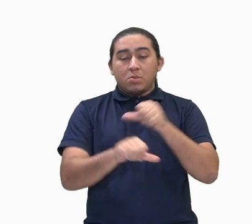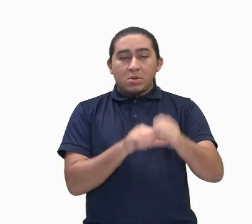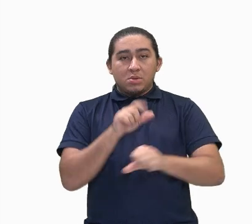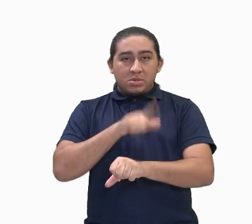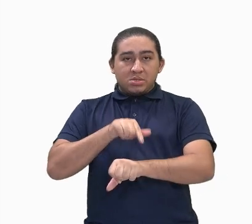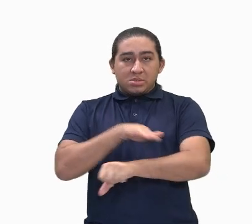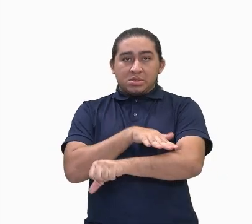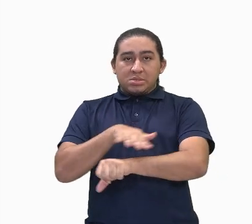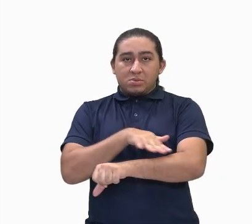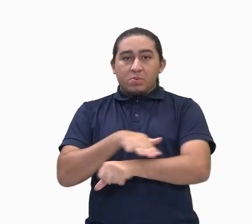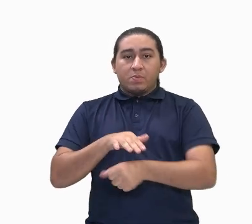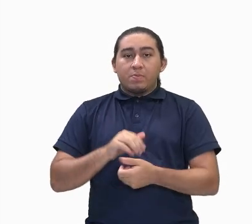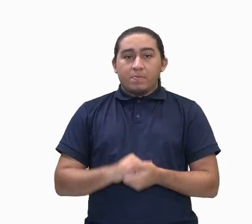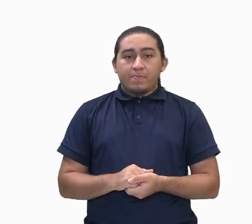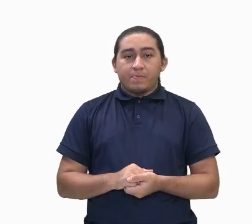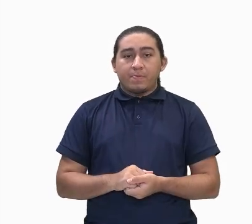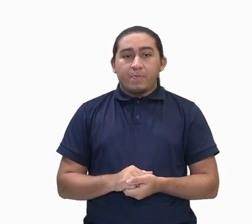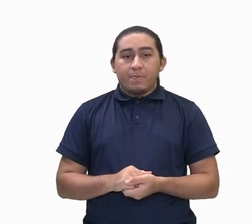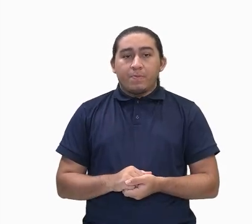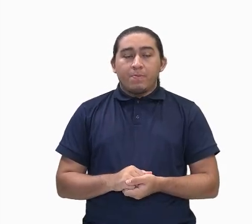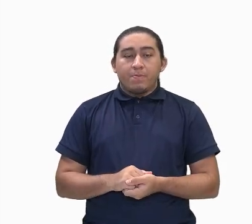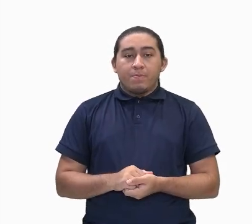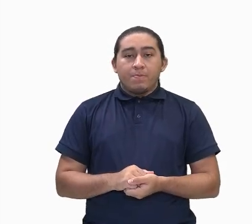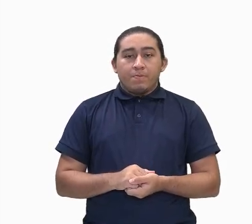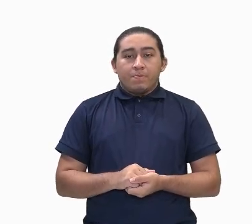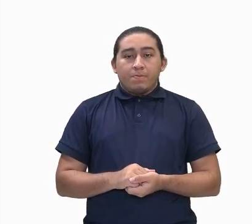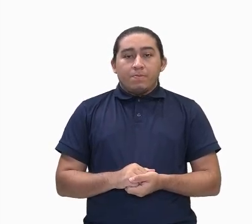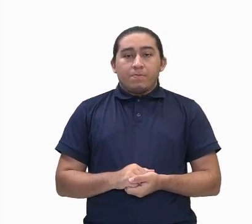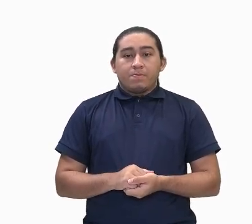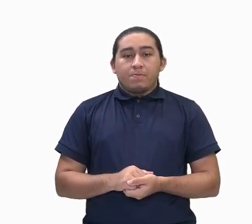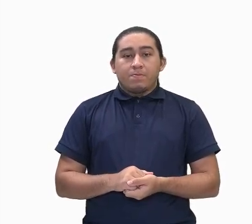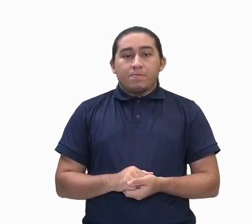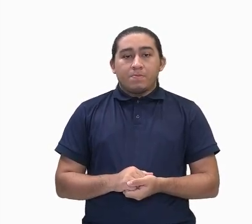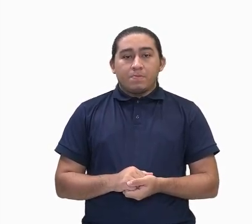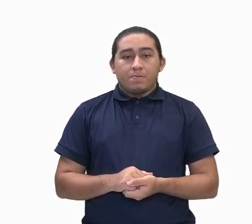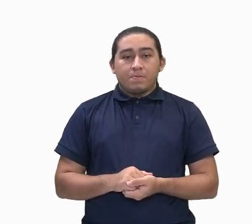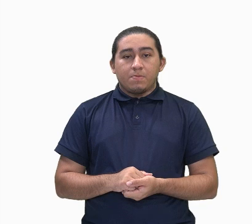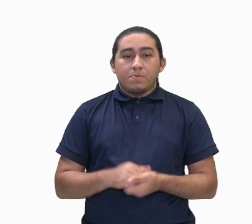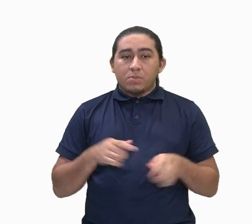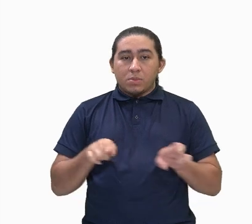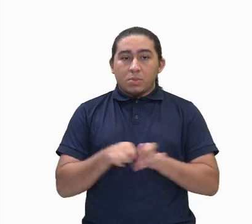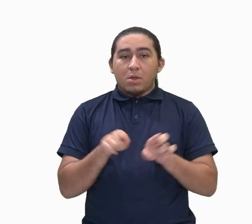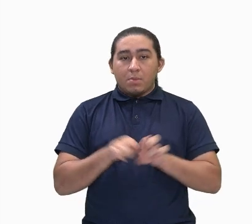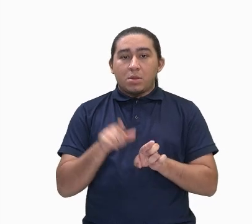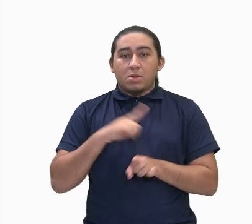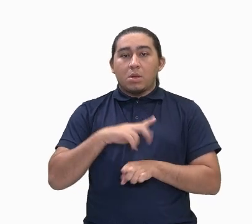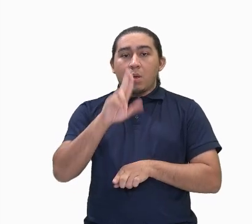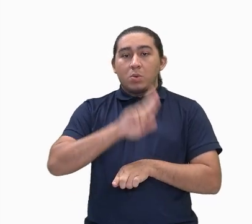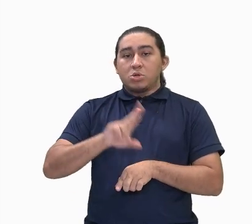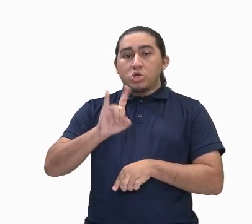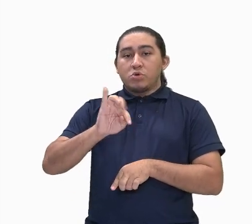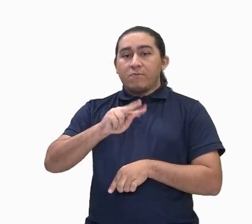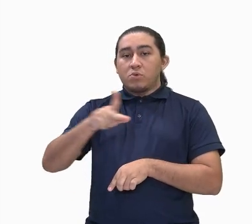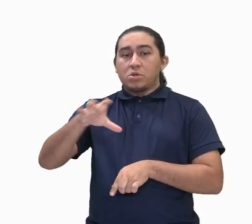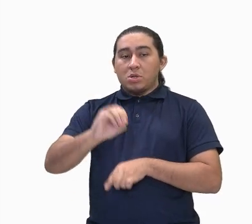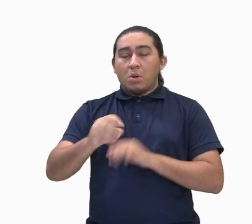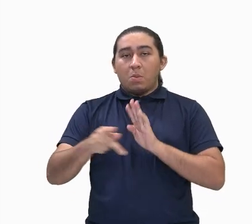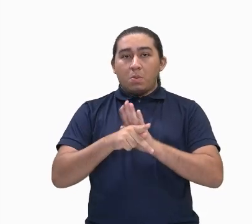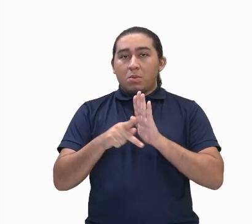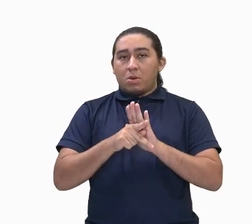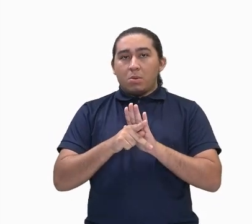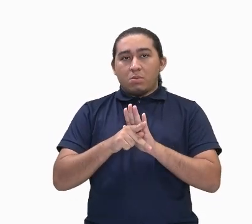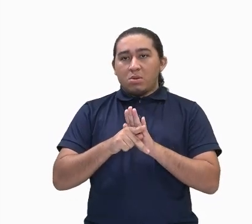tecido. Além disso, a gente tem ali a função de nutrição e oxigenação por difusão pela lâmina